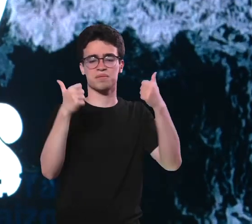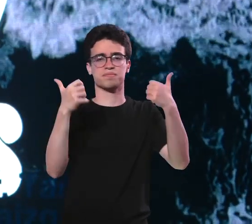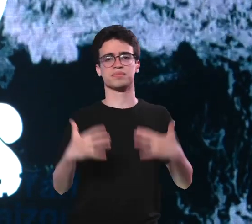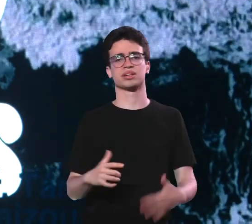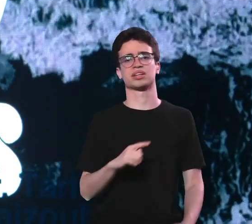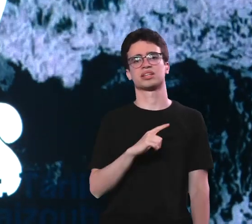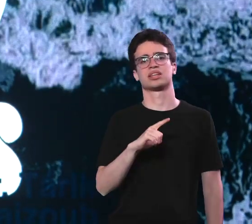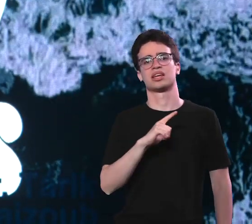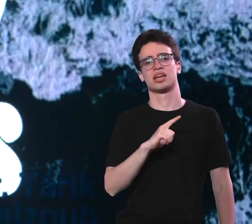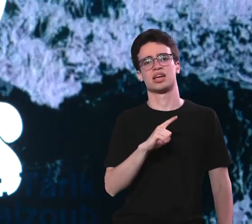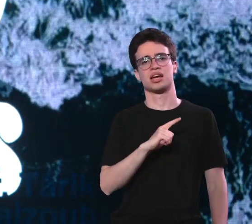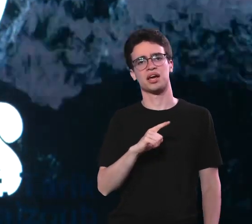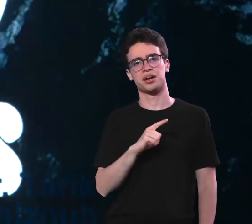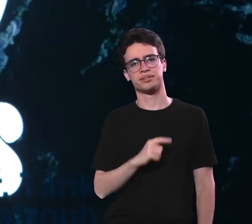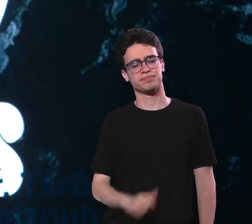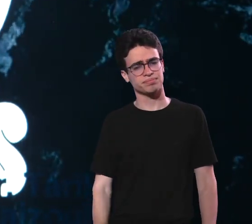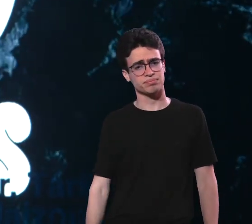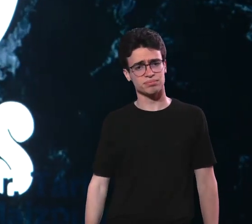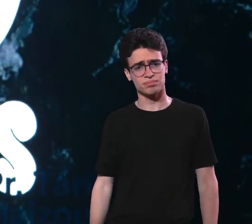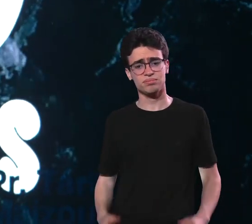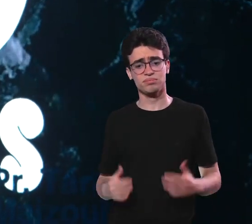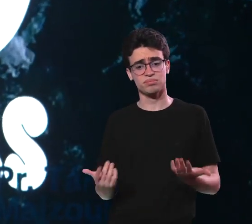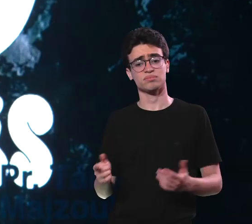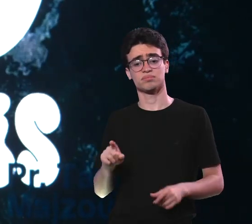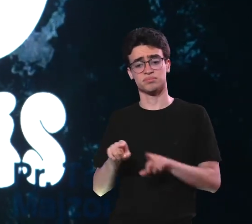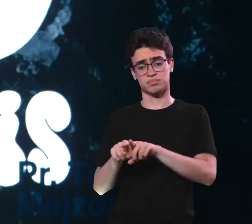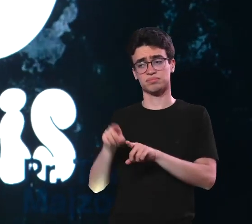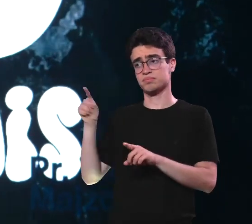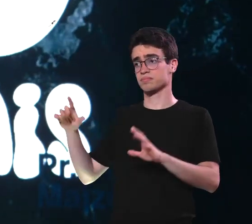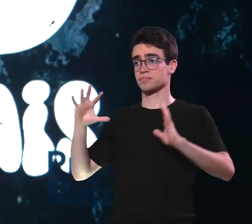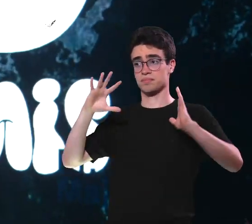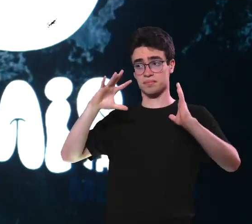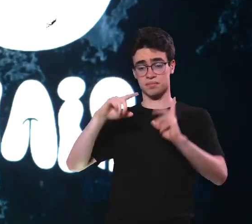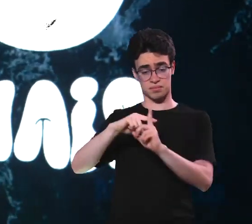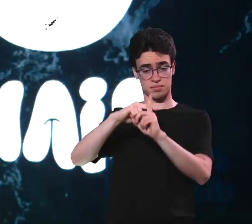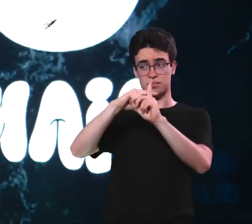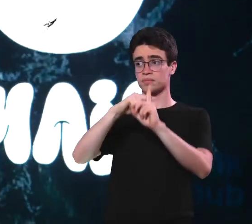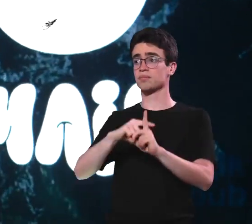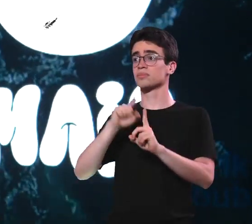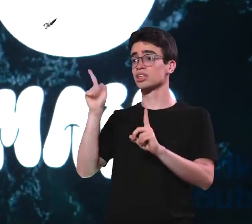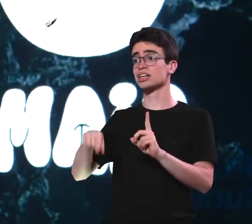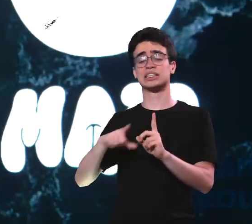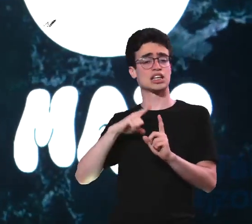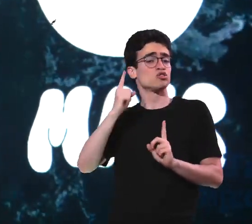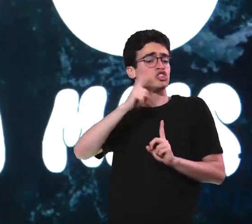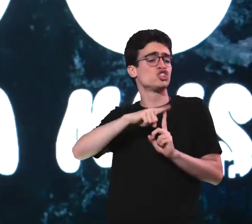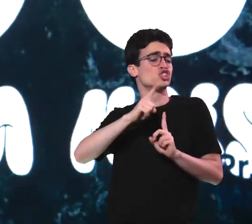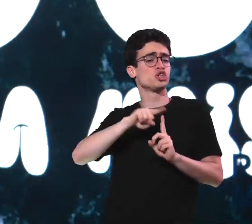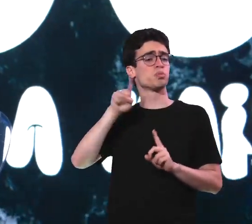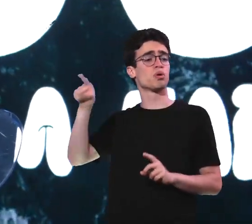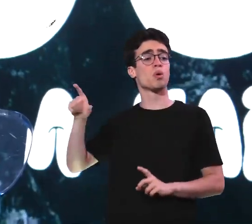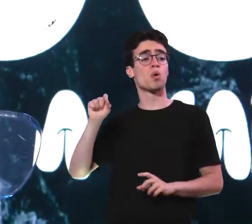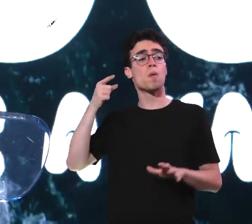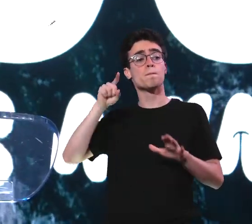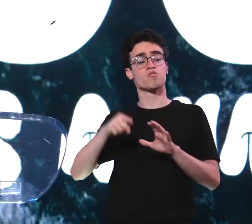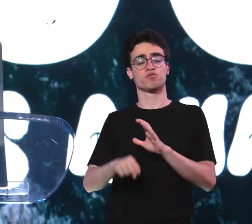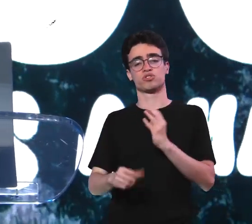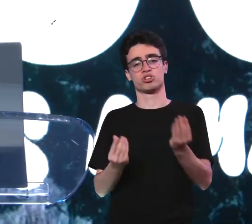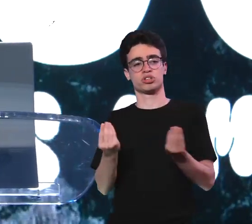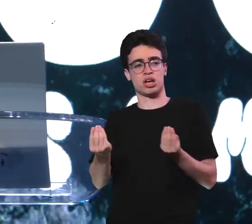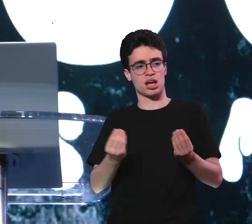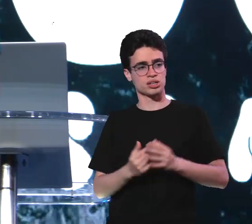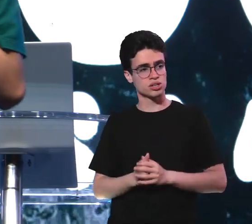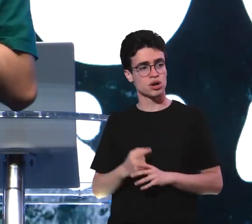isso. O próprio templo é um tipo de profundidade da presença de Deus no Antigo Testamento. Ele